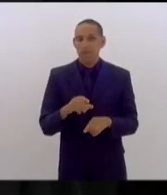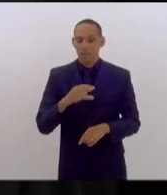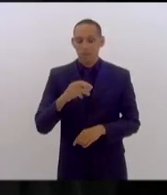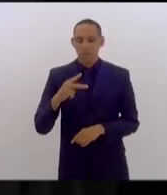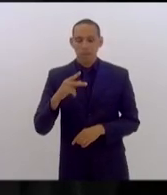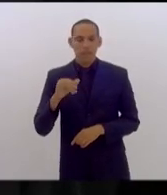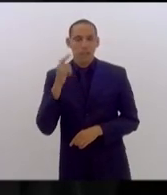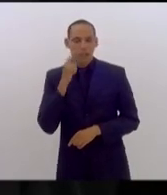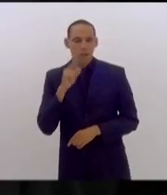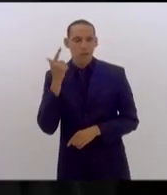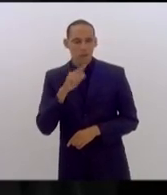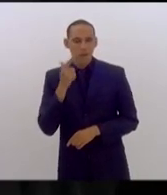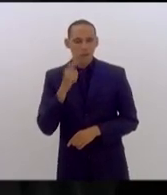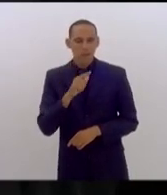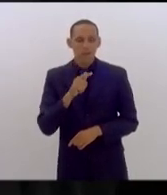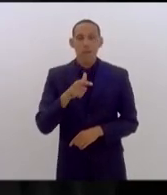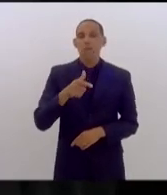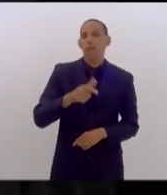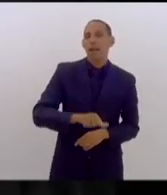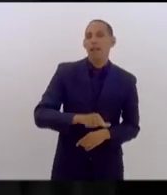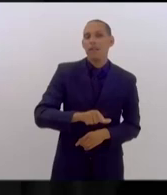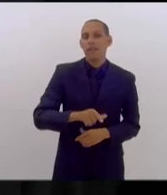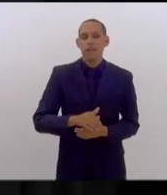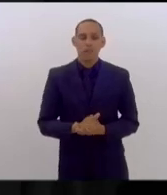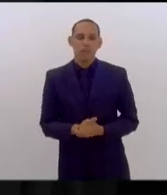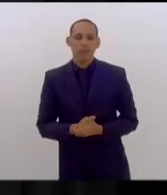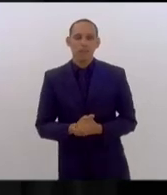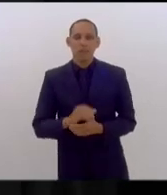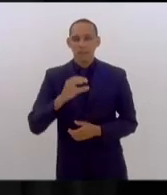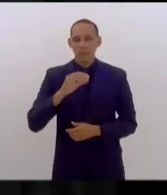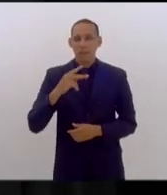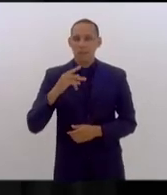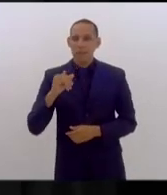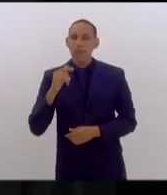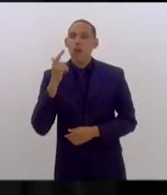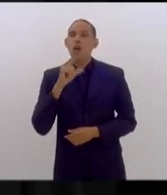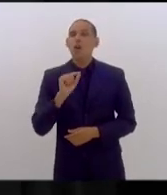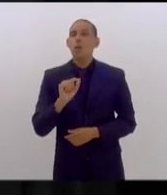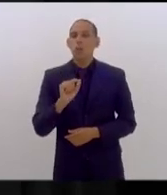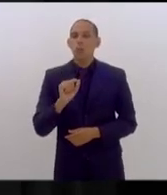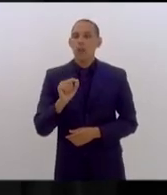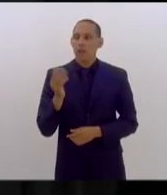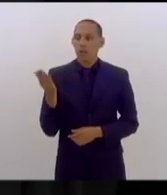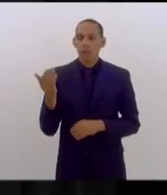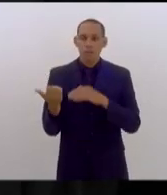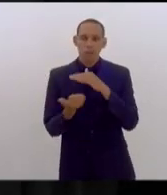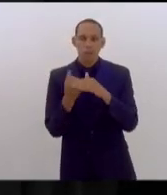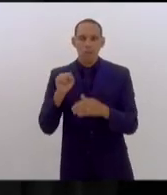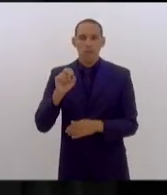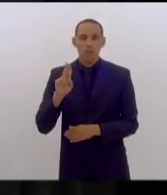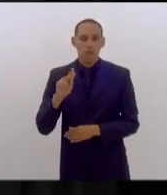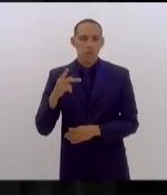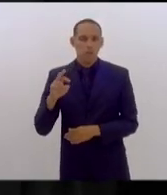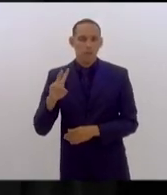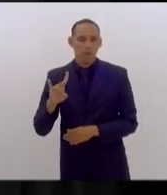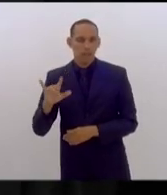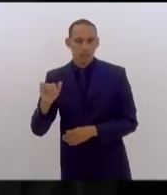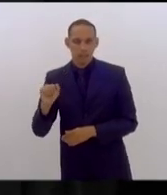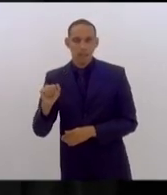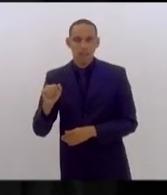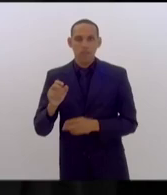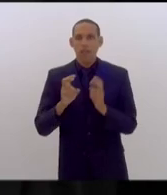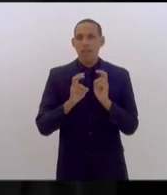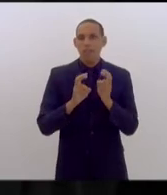CPI dizer que também a CPI conseguiu que a concessionária voltasse